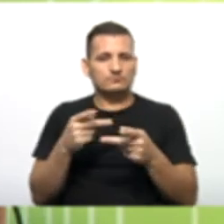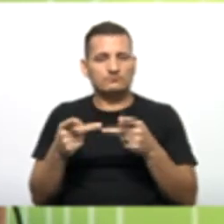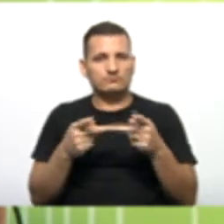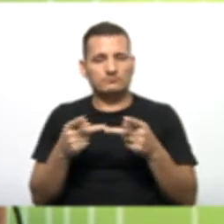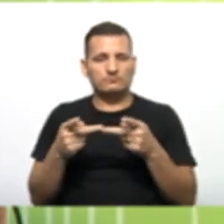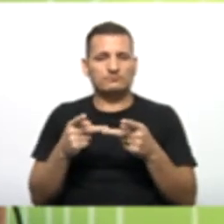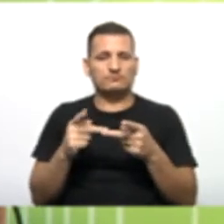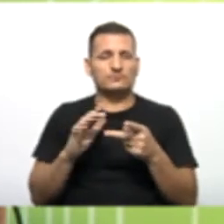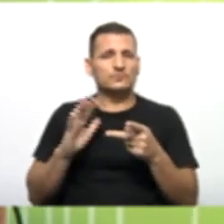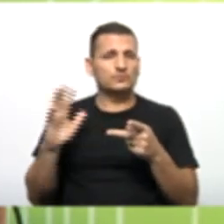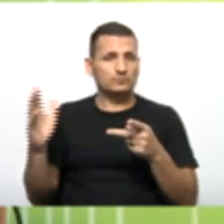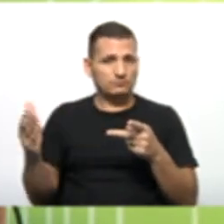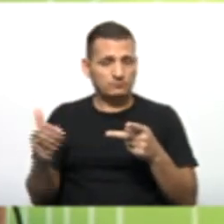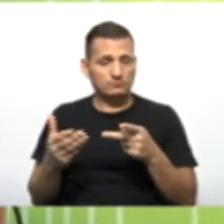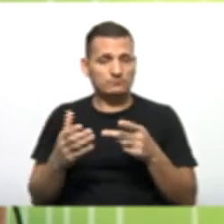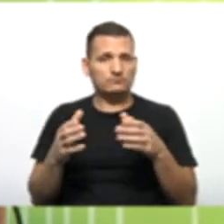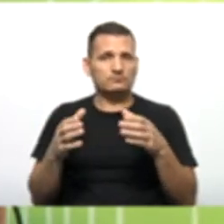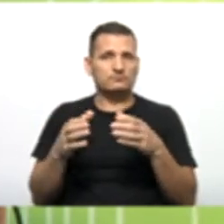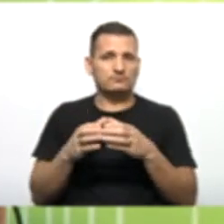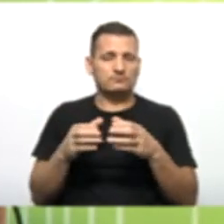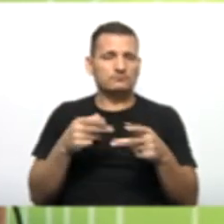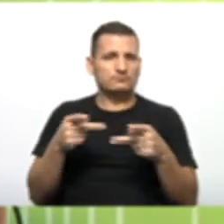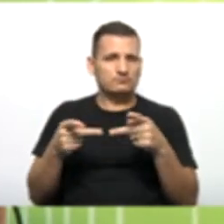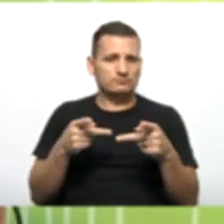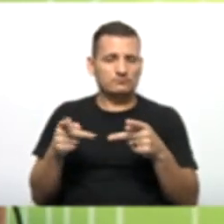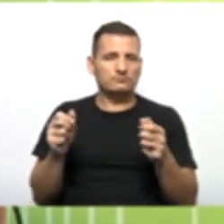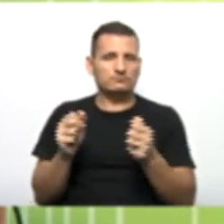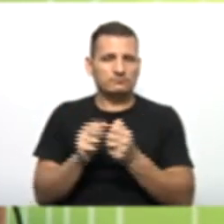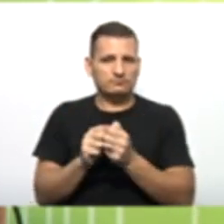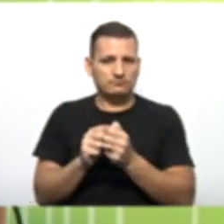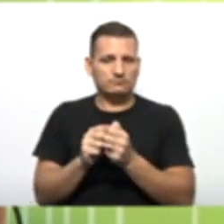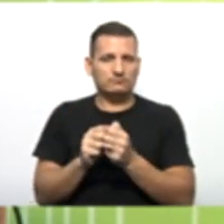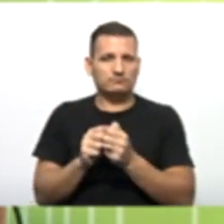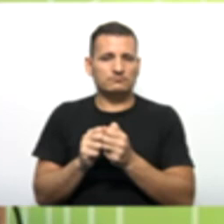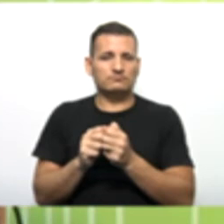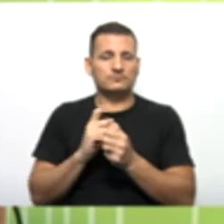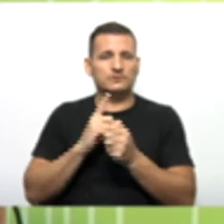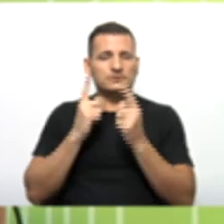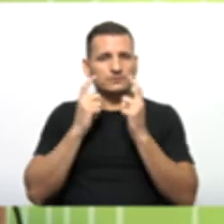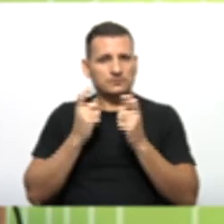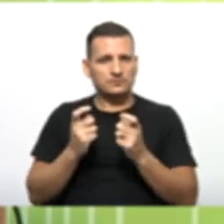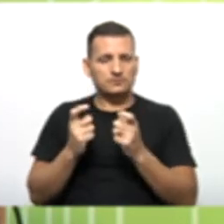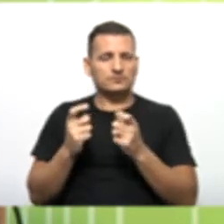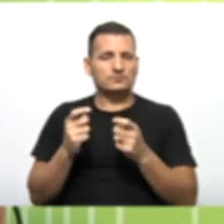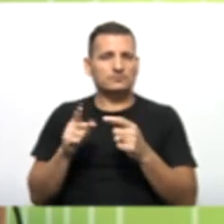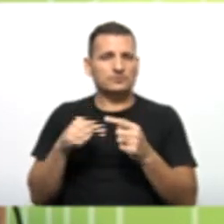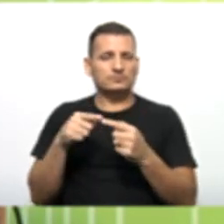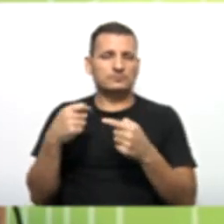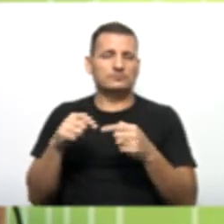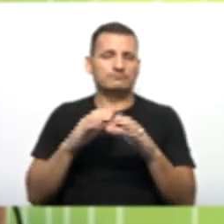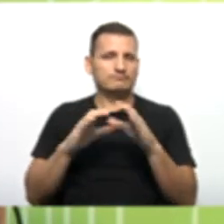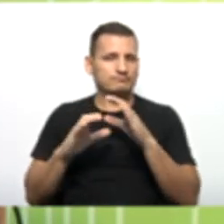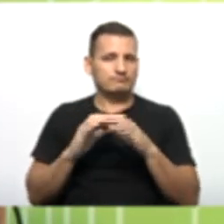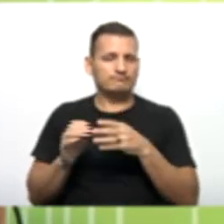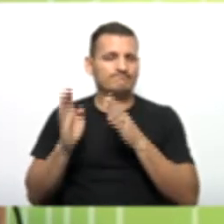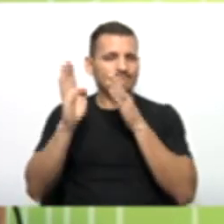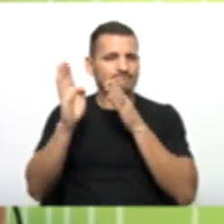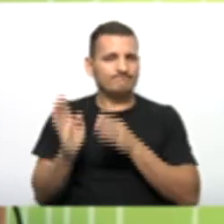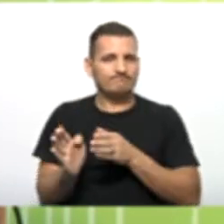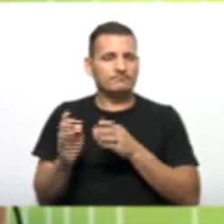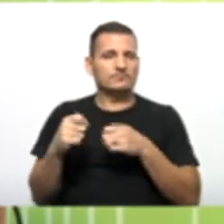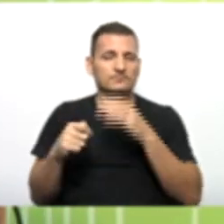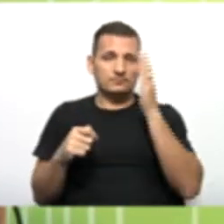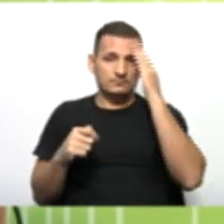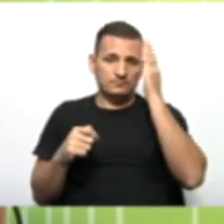todo mundo que faz parte aí, que tem interesse nesses objetivos, precisa estar com a comunicação bem alinhada, tem que saber